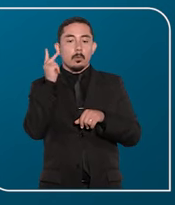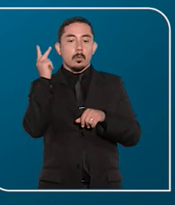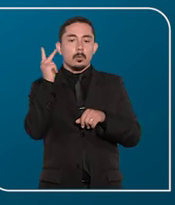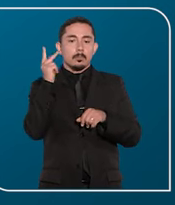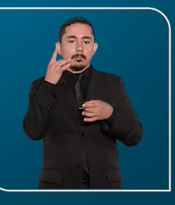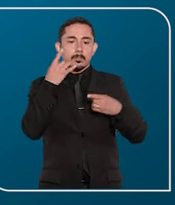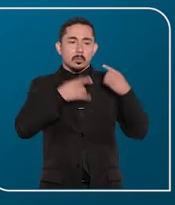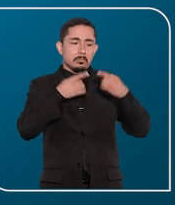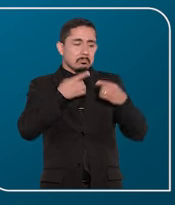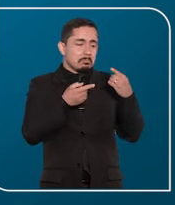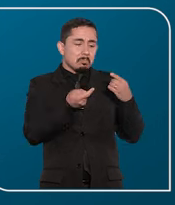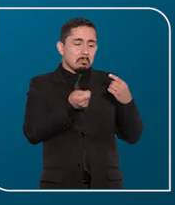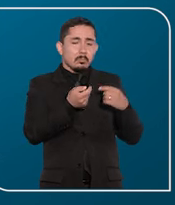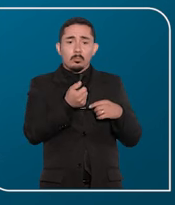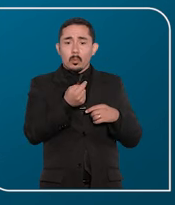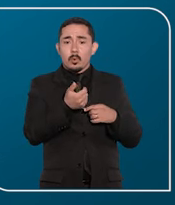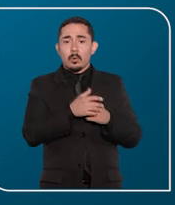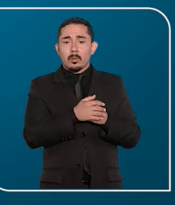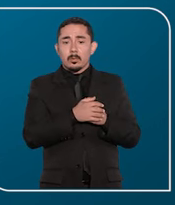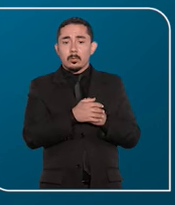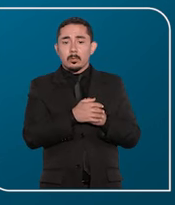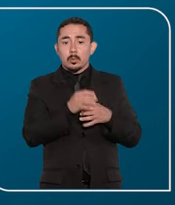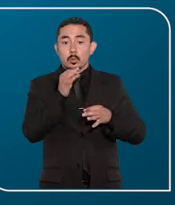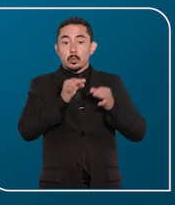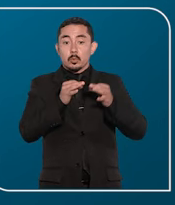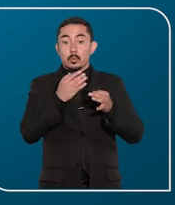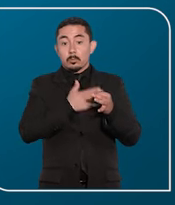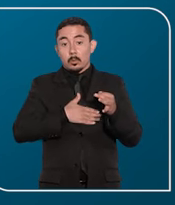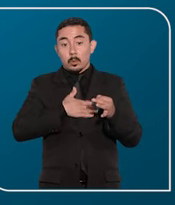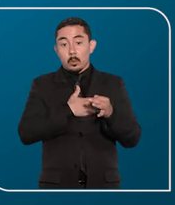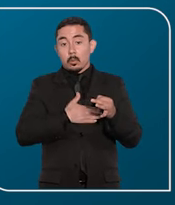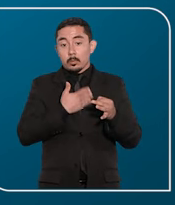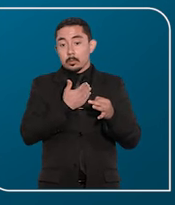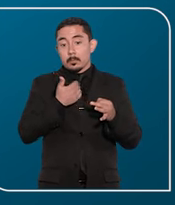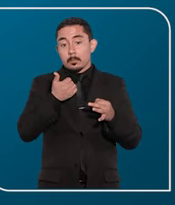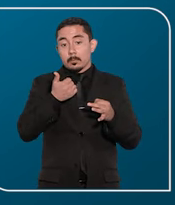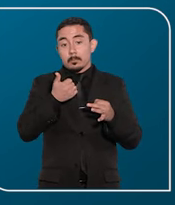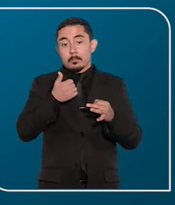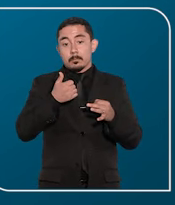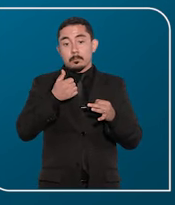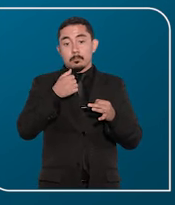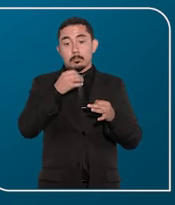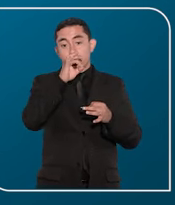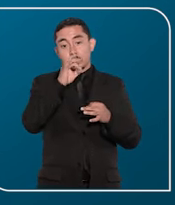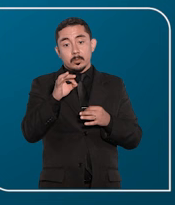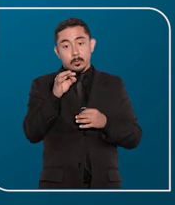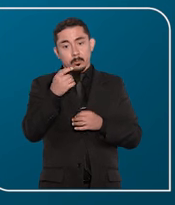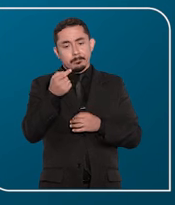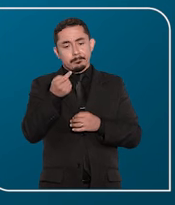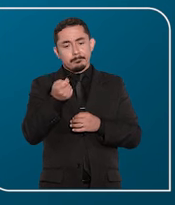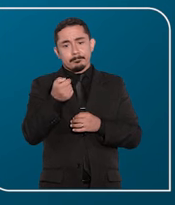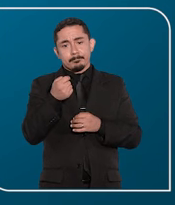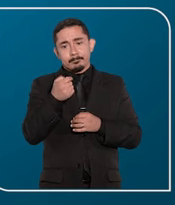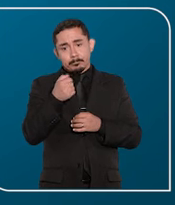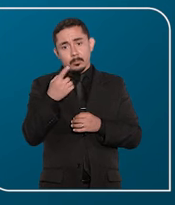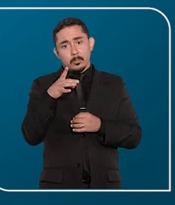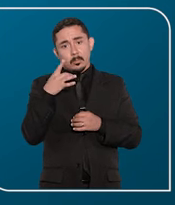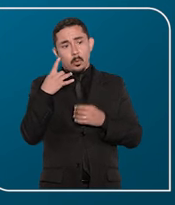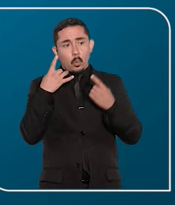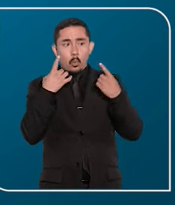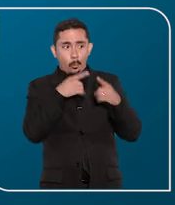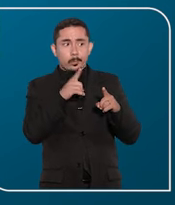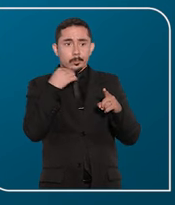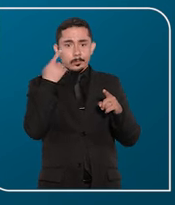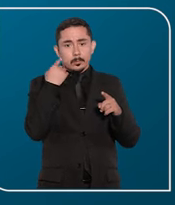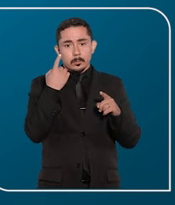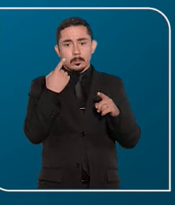valor ínfimo. Né? E os juízes gostam de fixar percentual sobre o valor ínfimo, que é quase uma ofensa para o advogado. Eu já tive